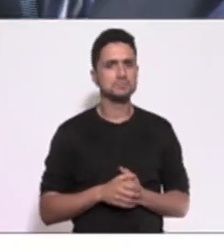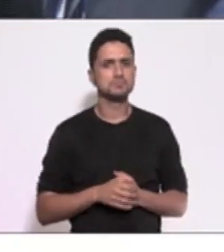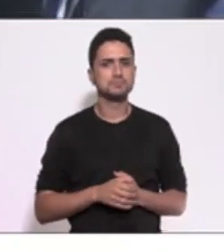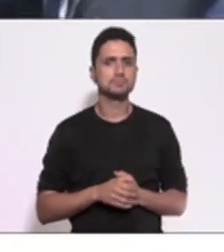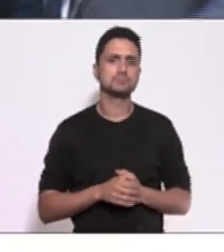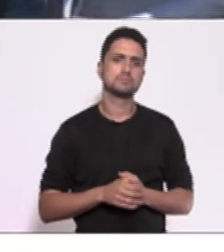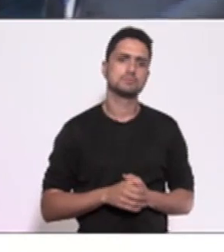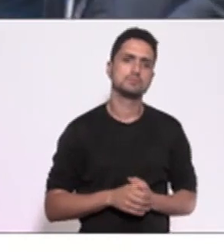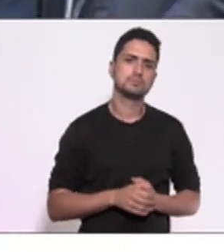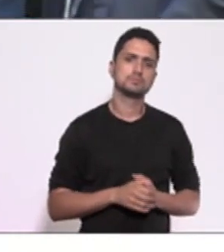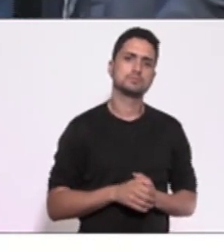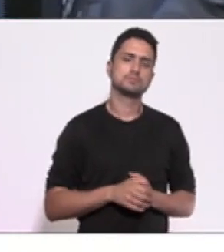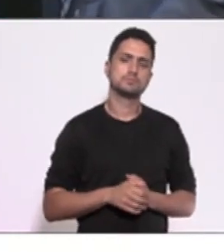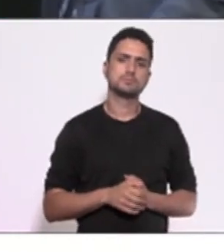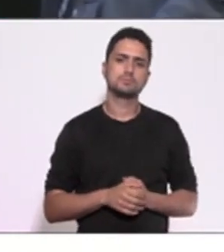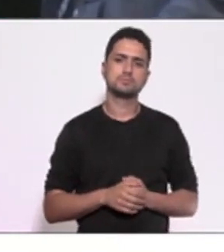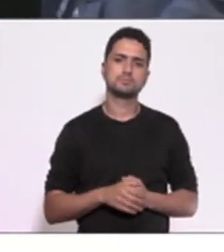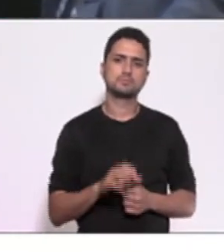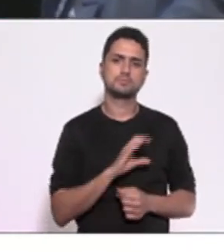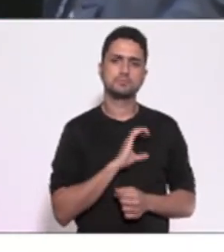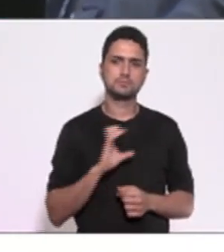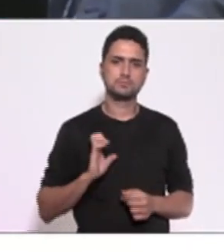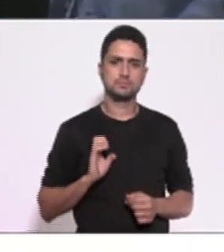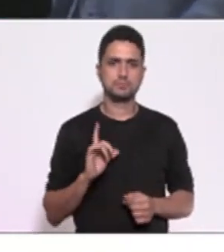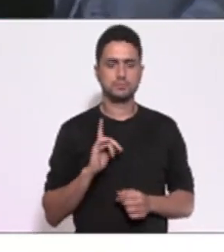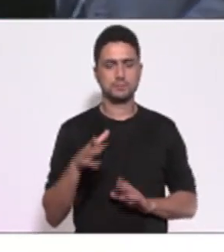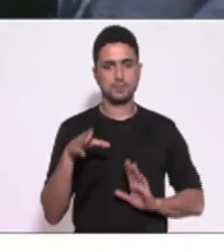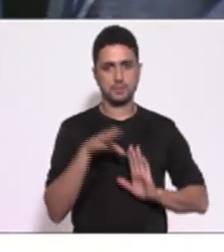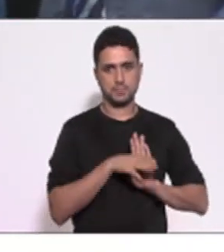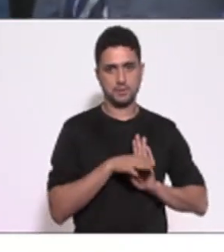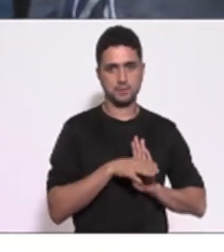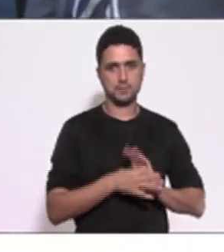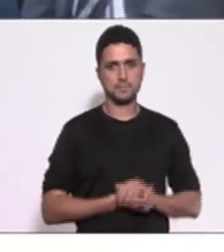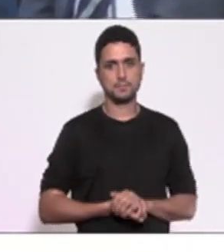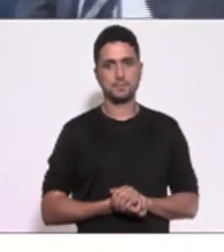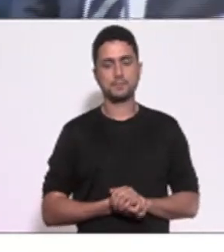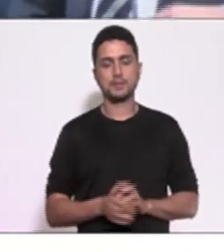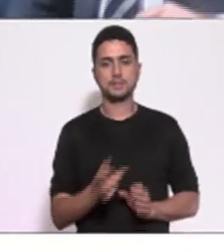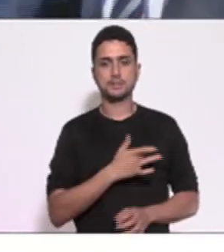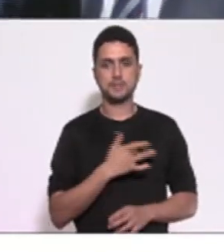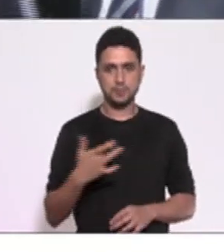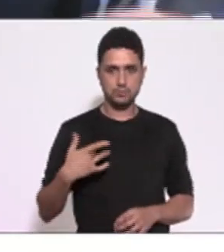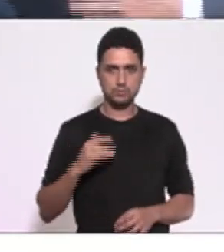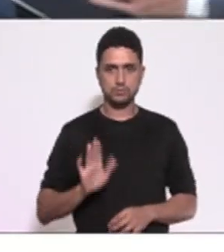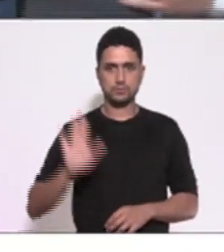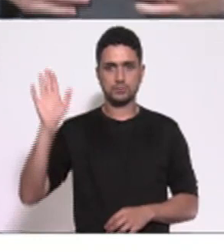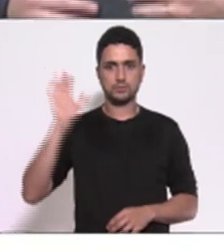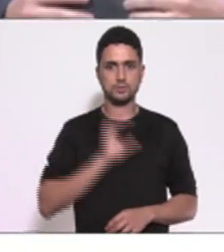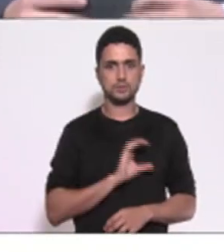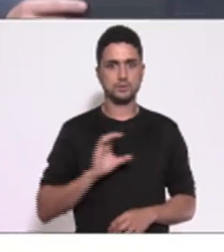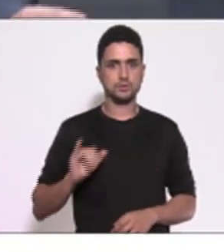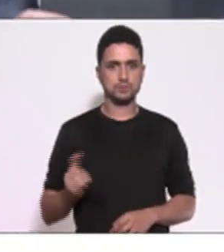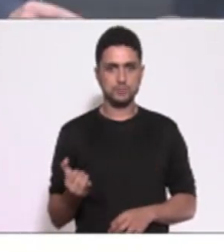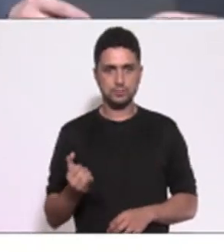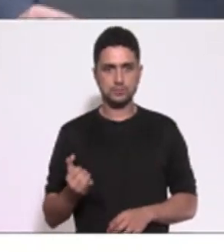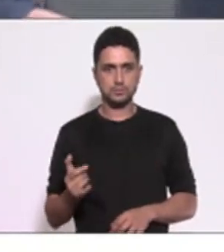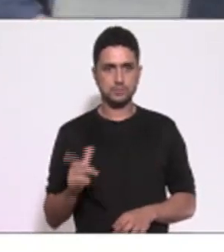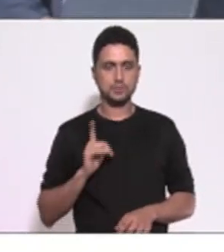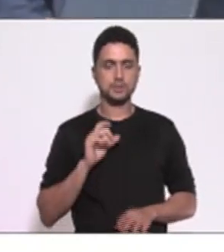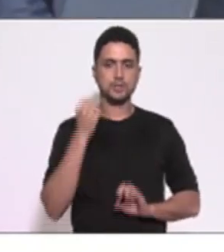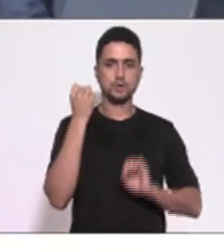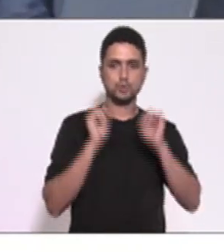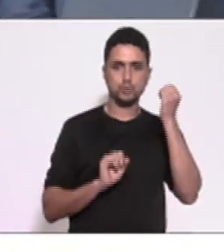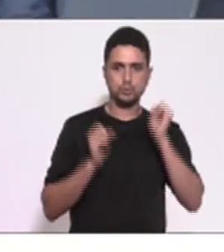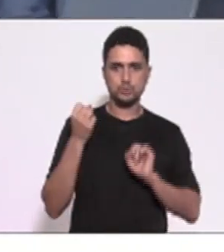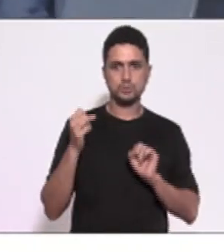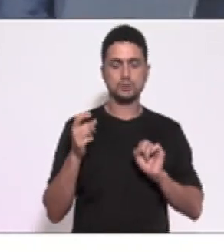Janeiro. Pareceres das comissões de Constituição e Justiça pela Juridicidade com emendas. Saúde favorável com as emendas da CCJ. Indústria e Comércio